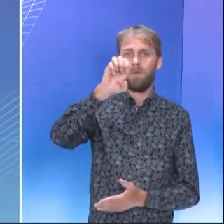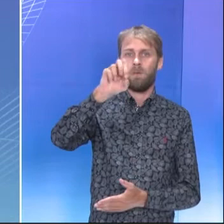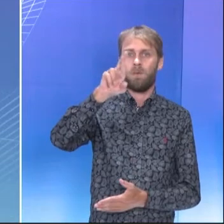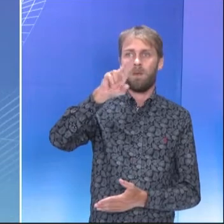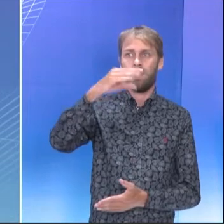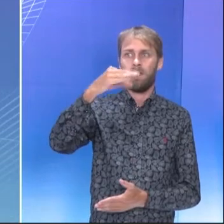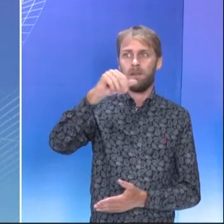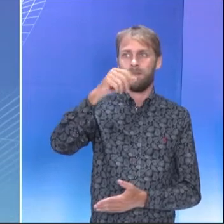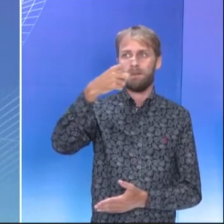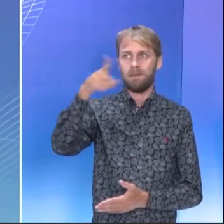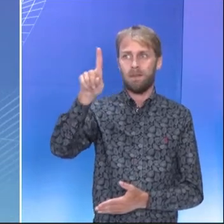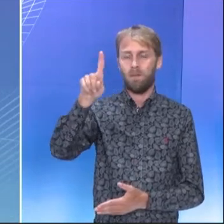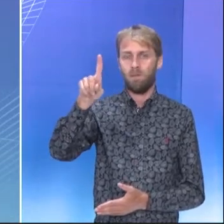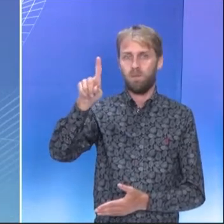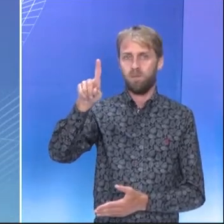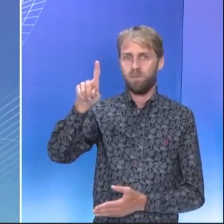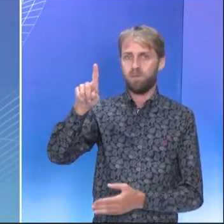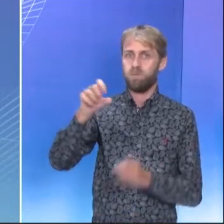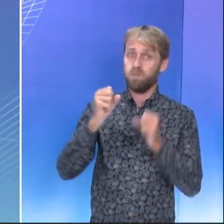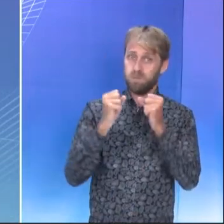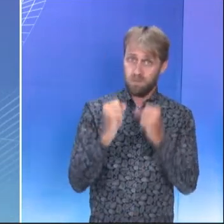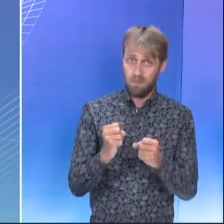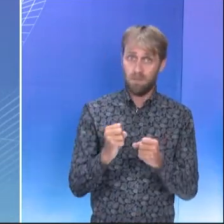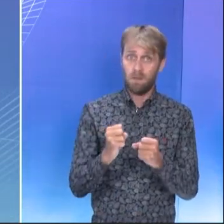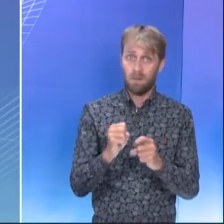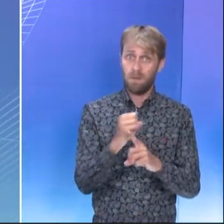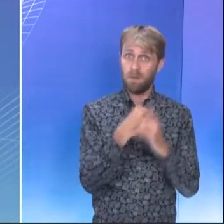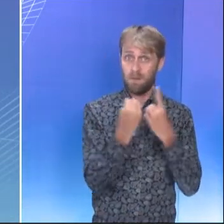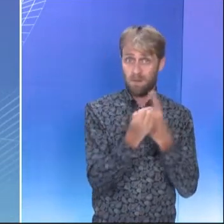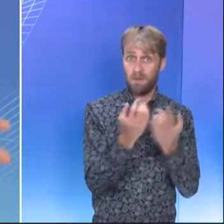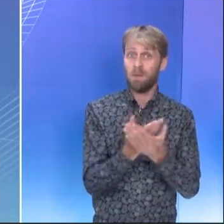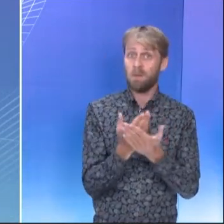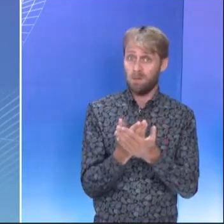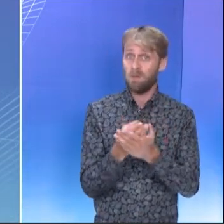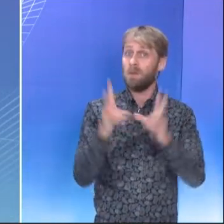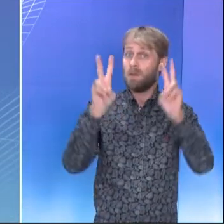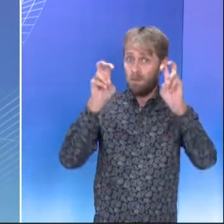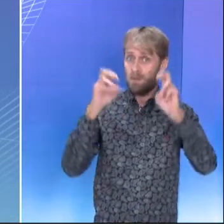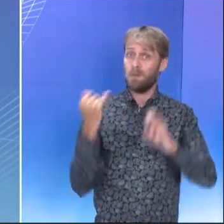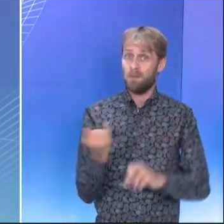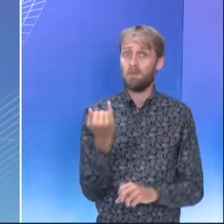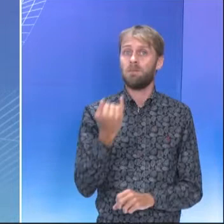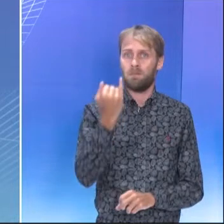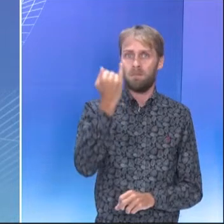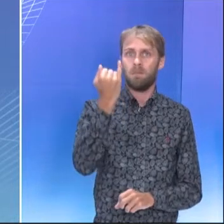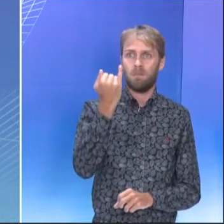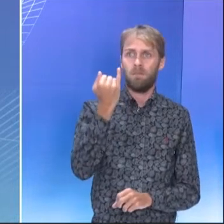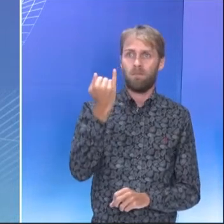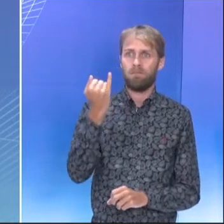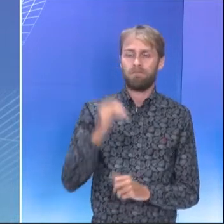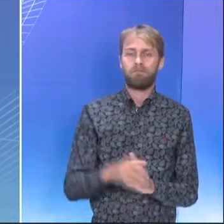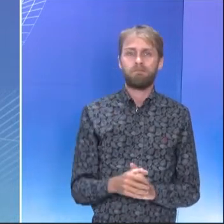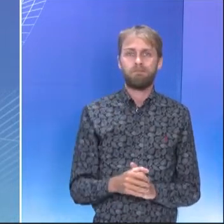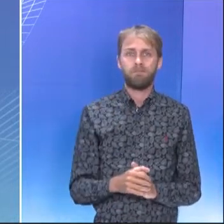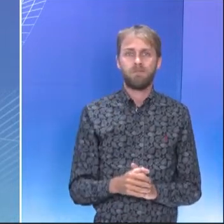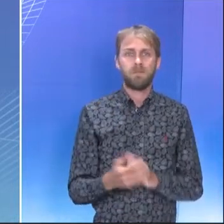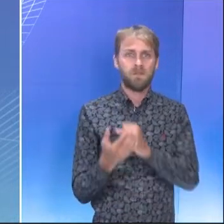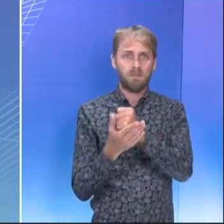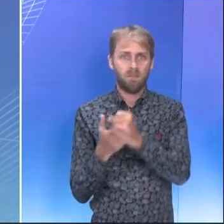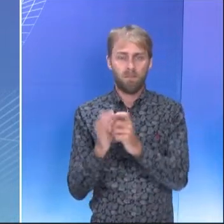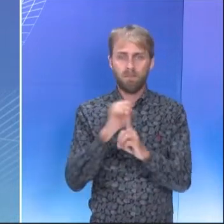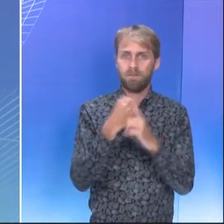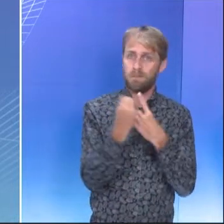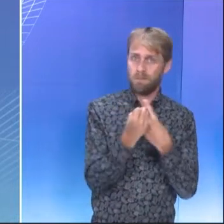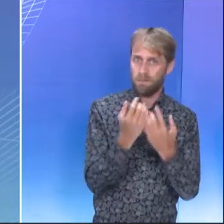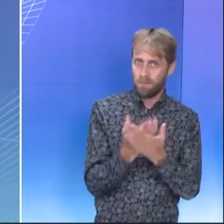sociologia, tratado por Max Weber, e ele, vocês já devem ter estudado isso, né, que ele faz parte do nível básico da